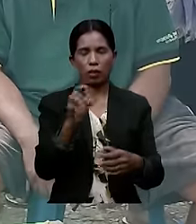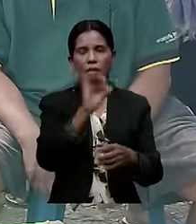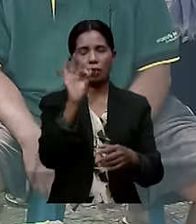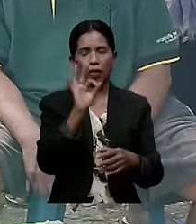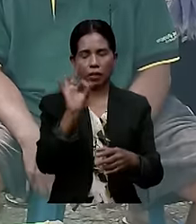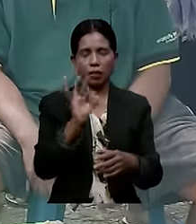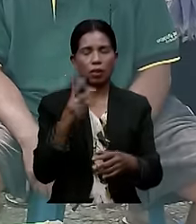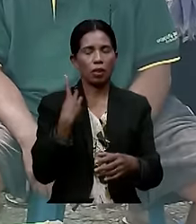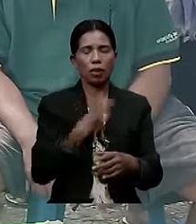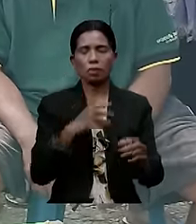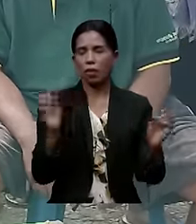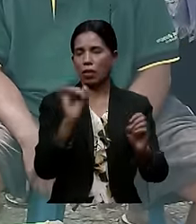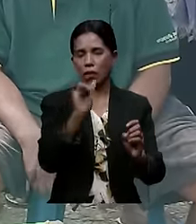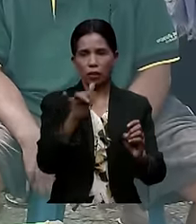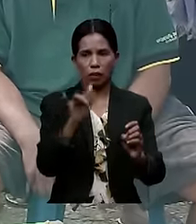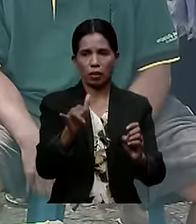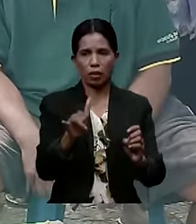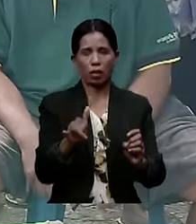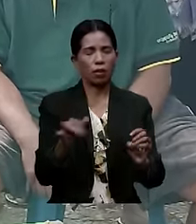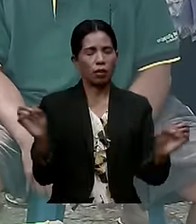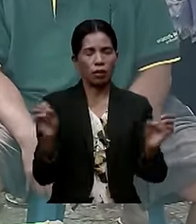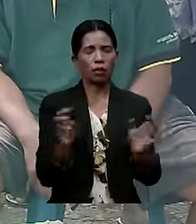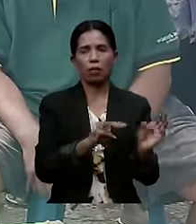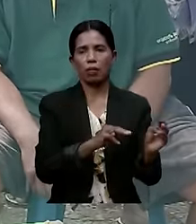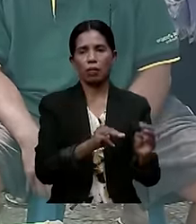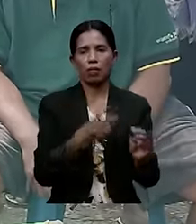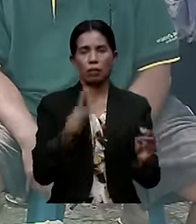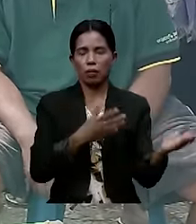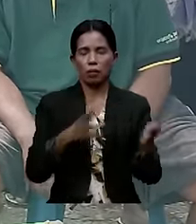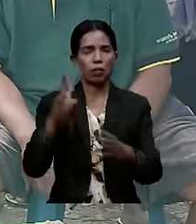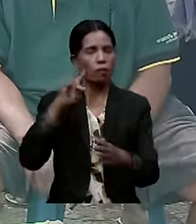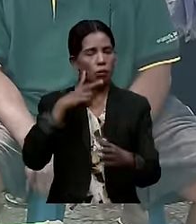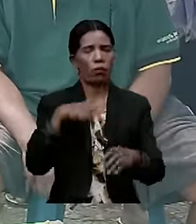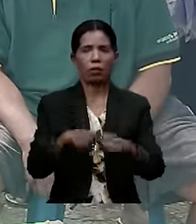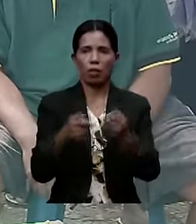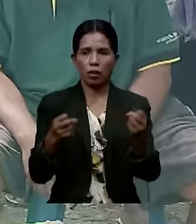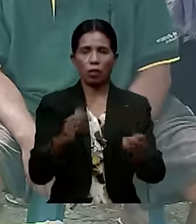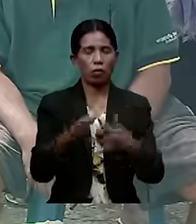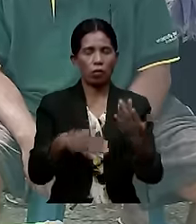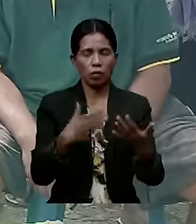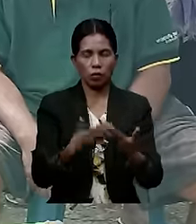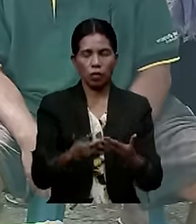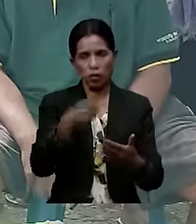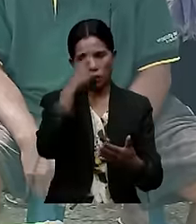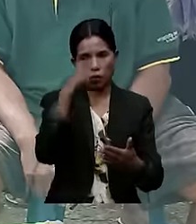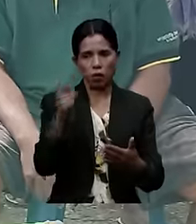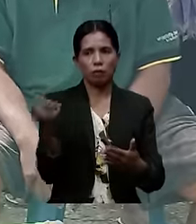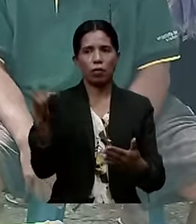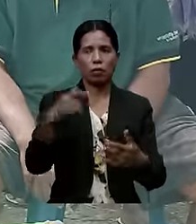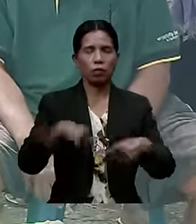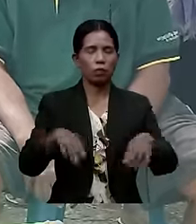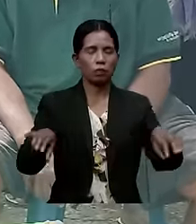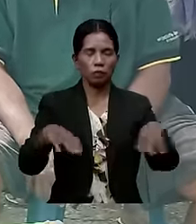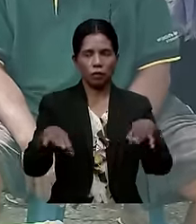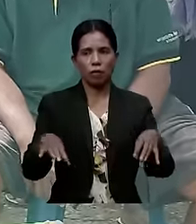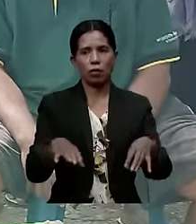lá, concorda, ane lá situação, espaço Tamba, Amne morotan sa doro ko tu namlai ko tu tama sira utot servisu semak mai